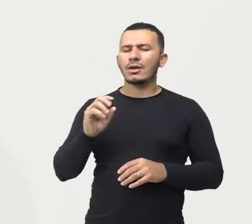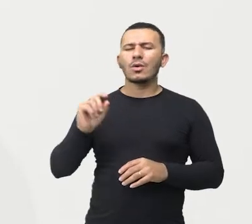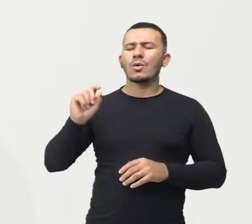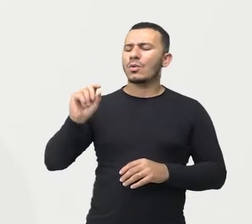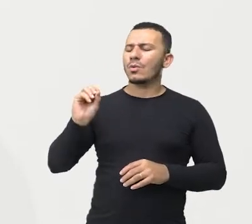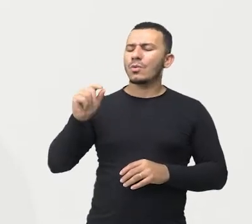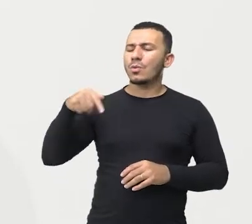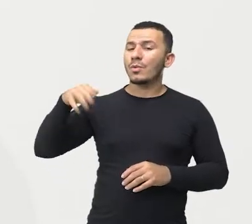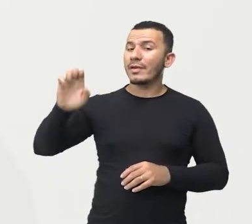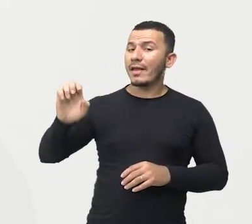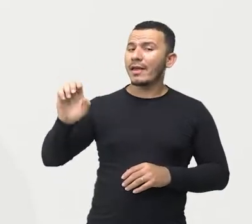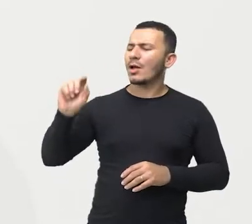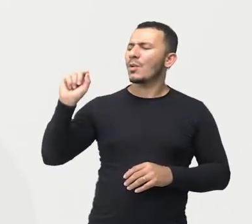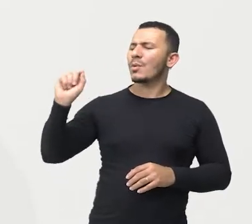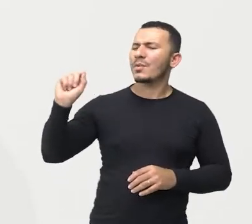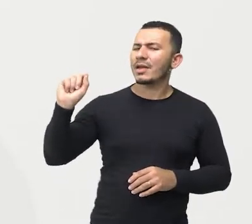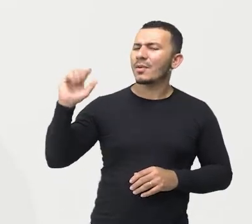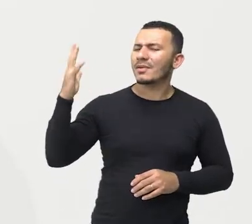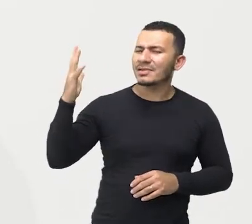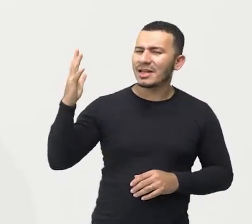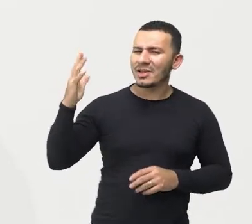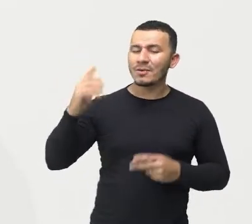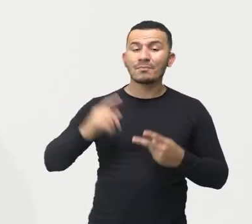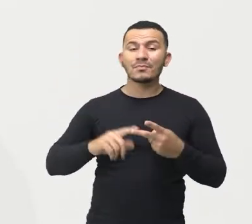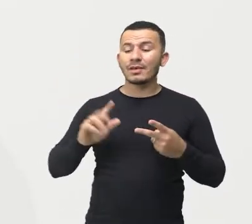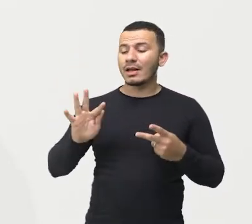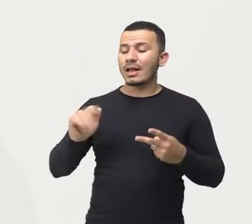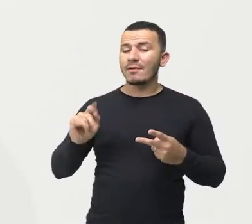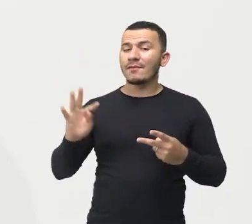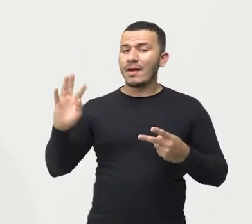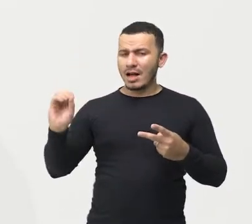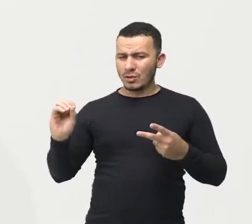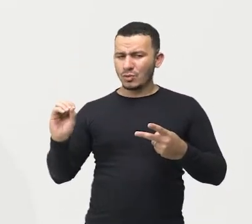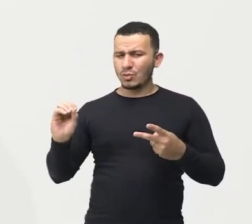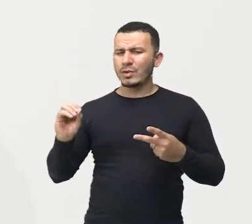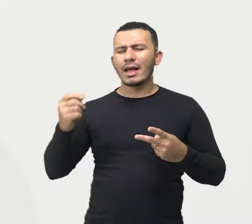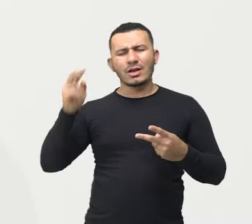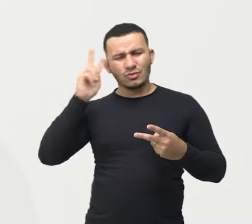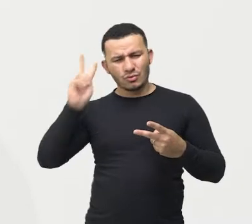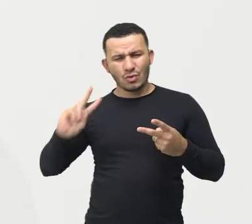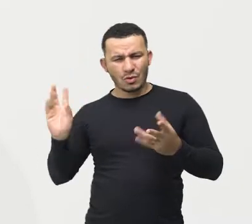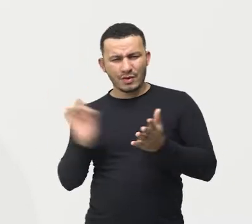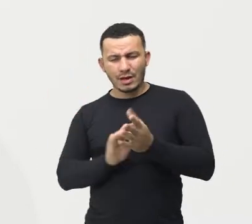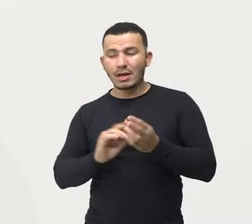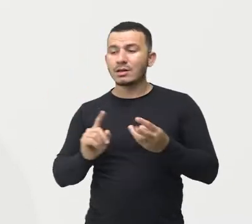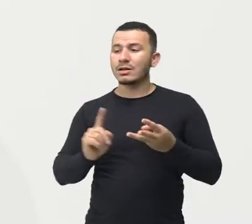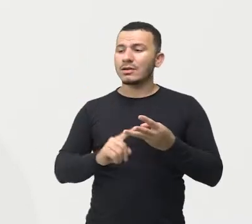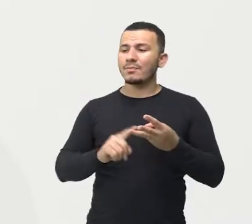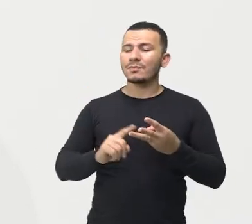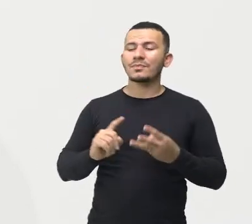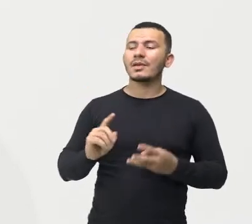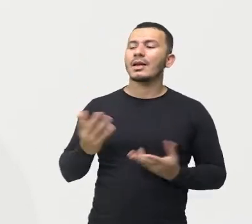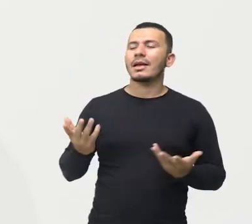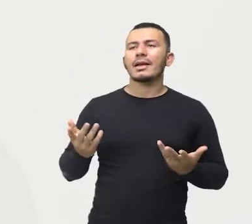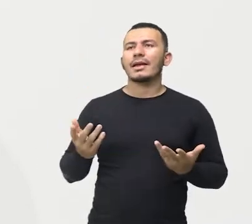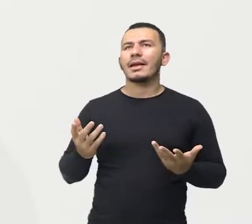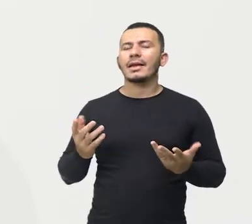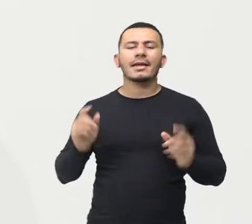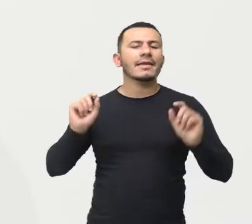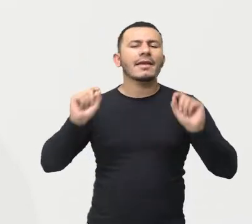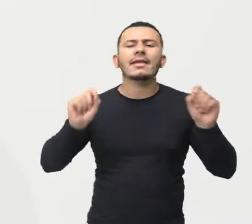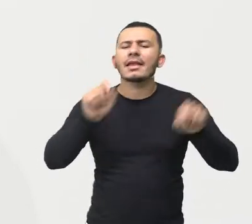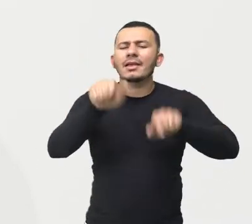aconteceu, certo? O fato em si. Com quem este fato aconteceu, seriam as